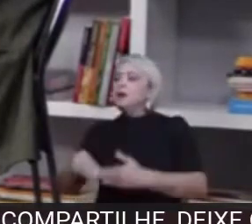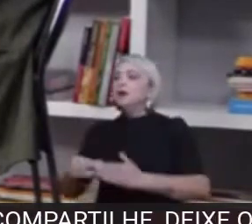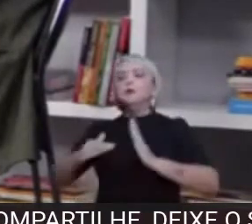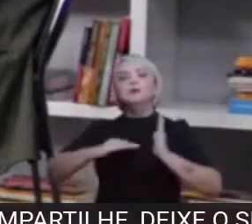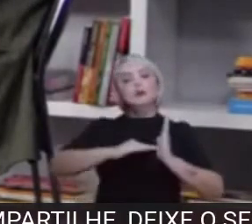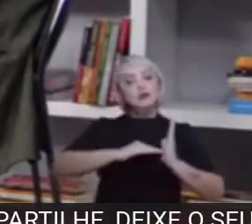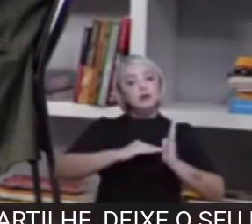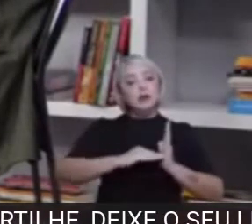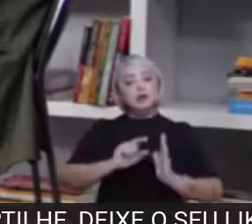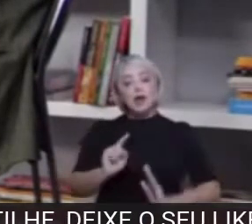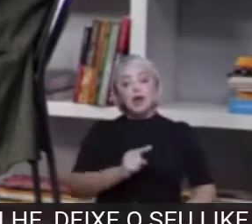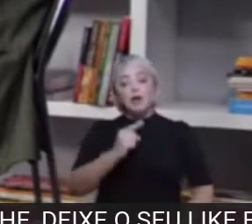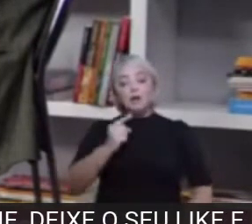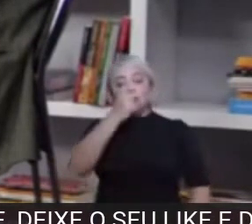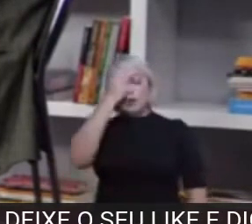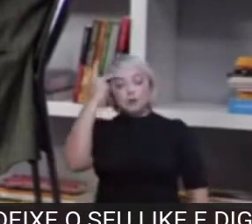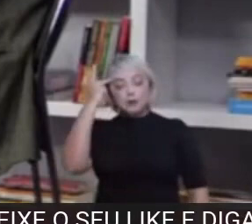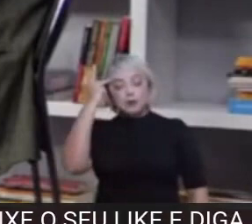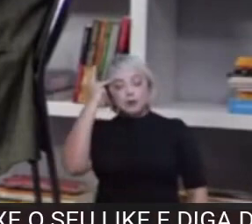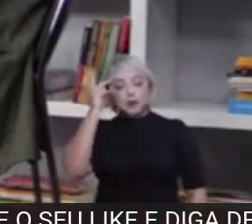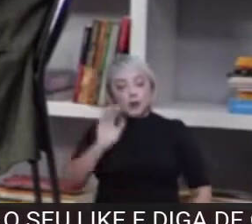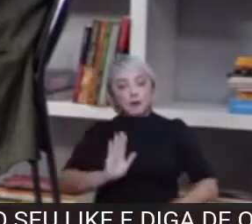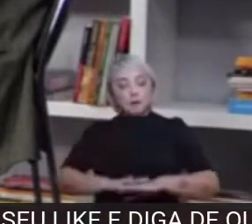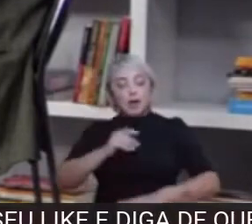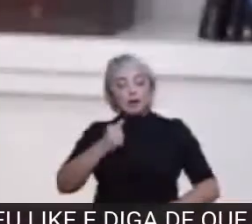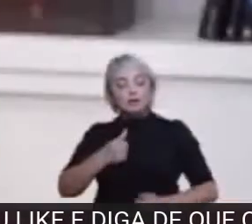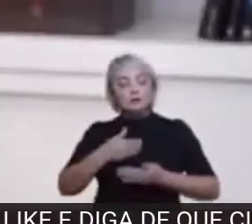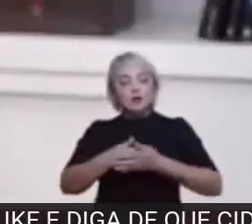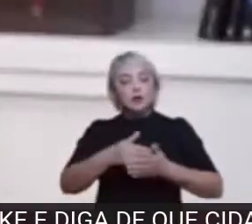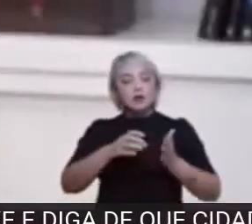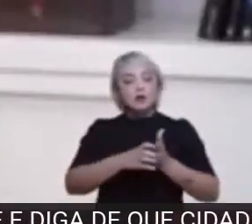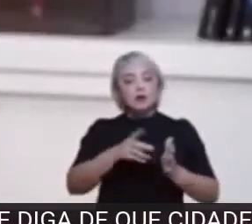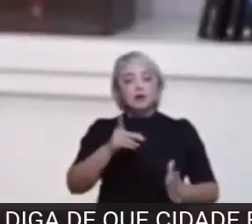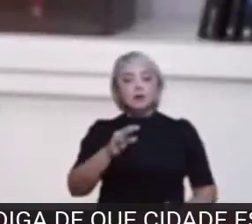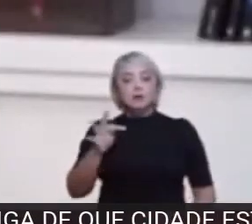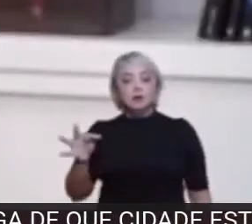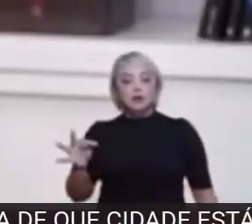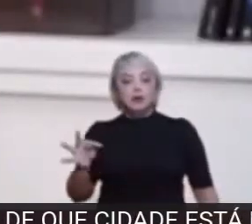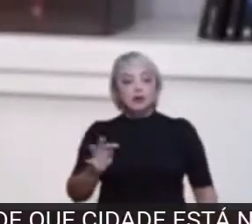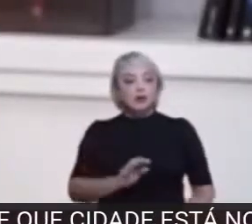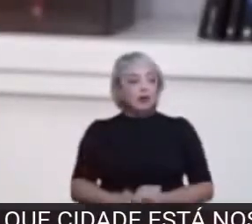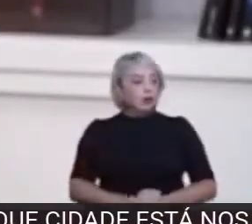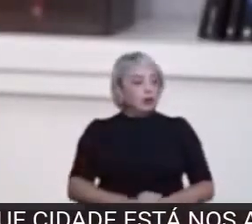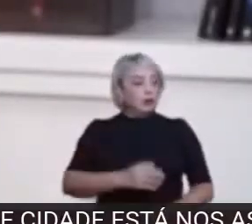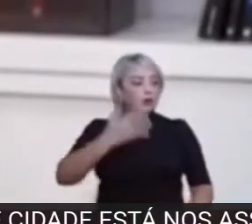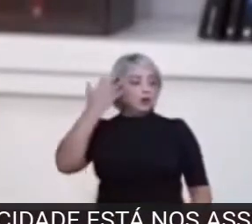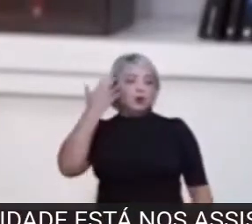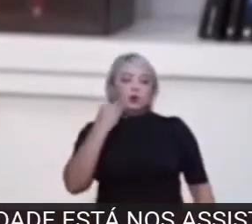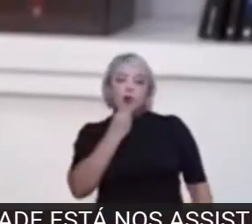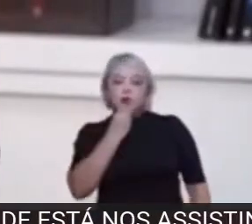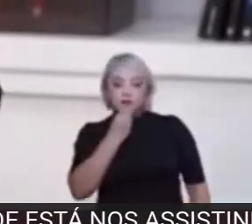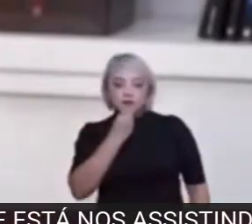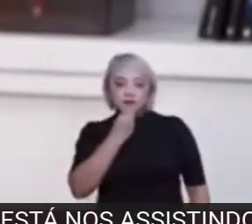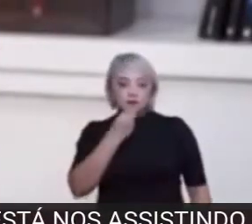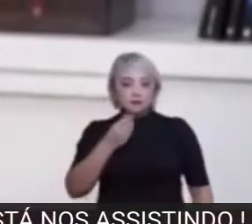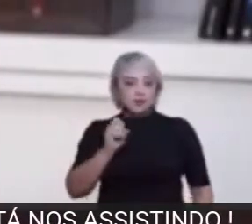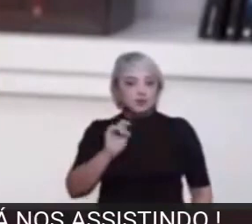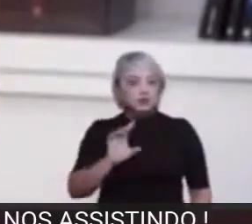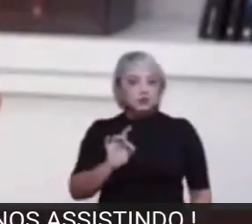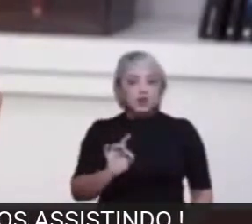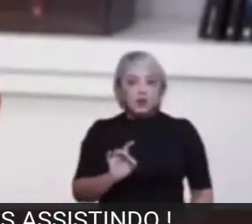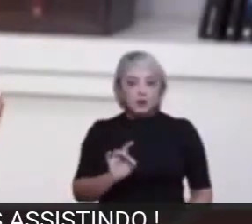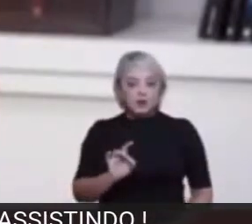única pessoa mais próxima do PT era o Toffoli, que tinha sido advogado do PT na eleição. Ah, mas foi um